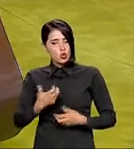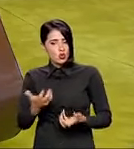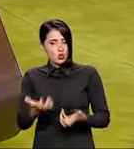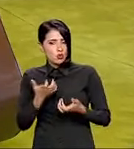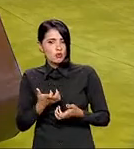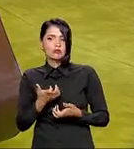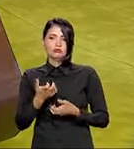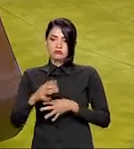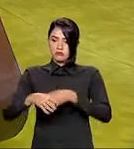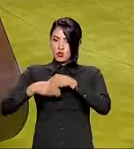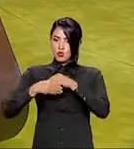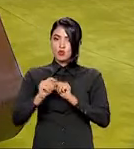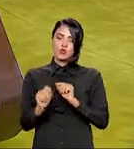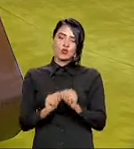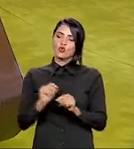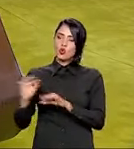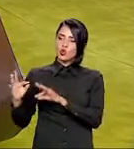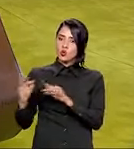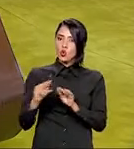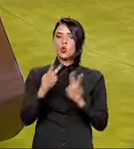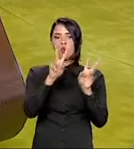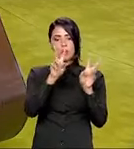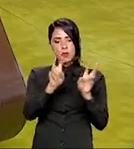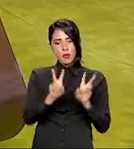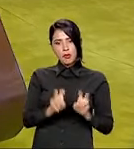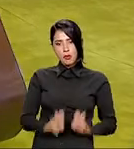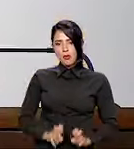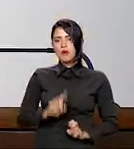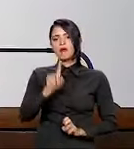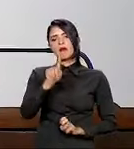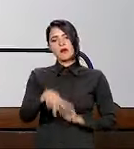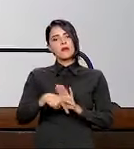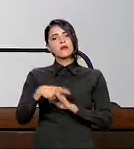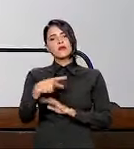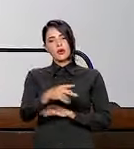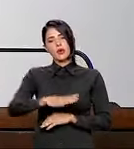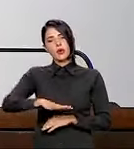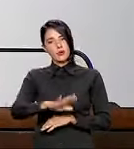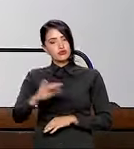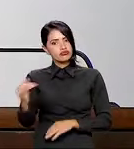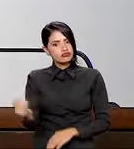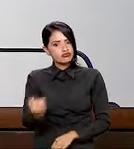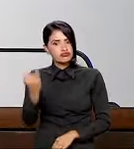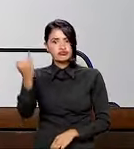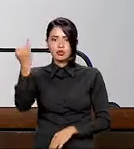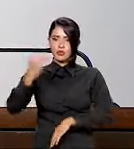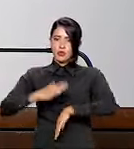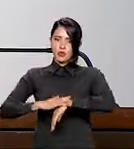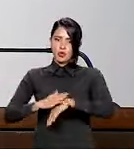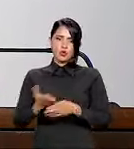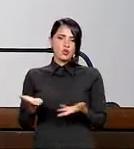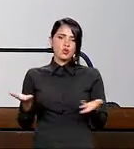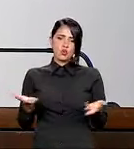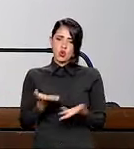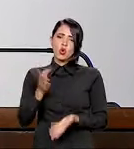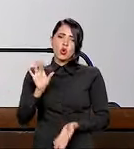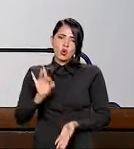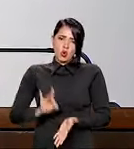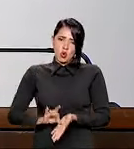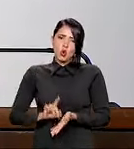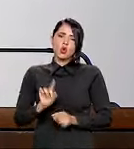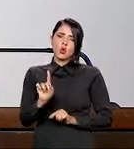de ressaltar que todos os temas abordados são temas da maior importância do momento atual,